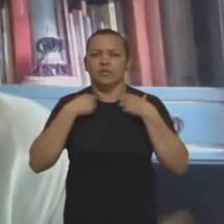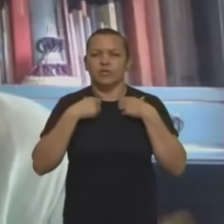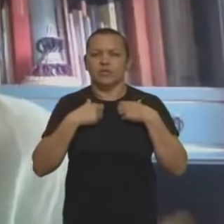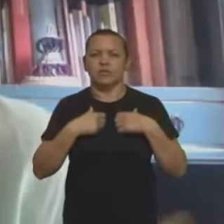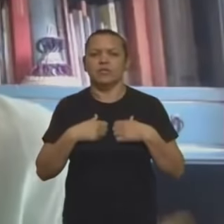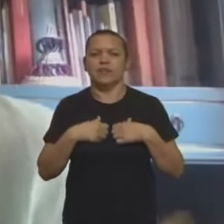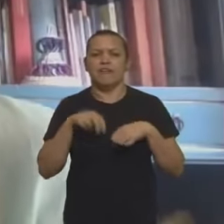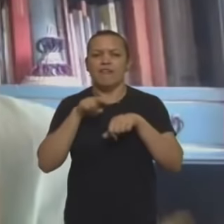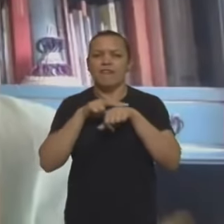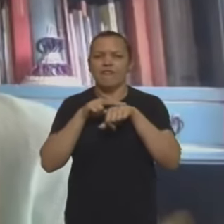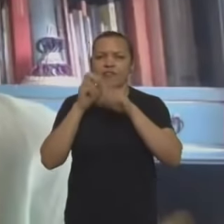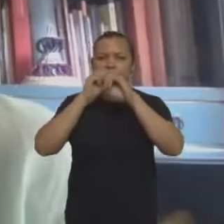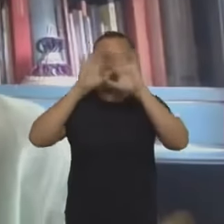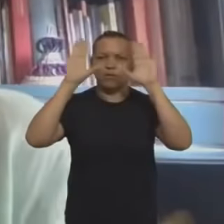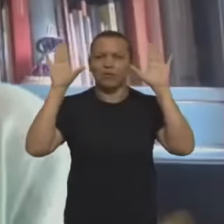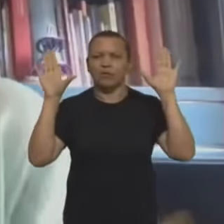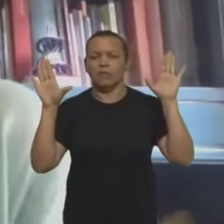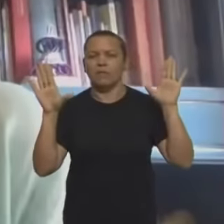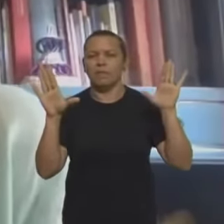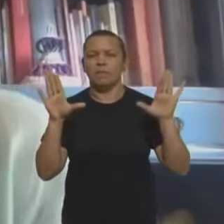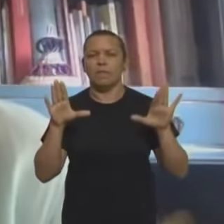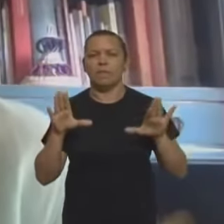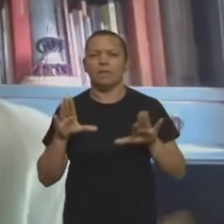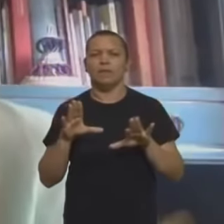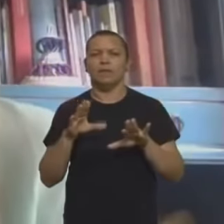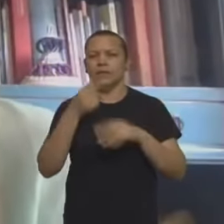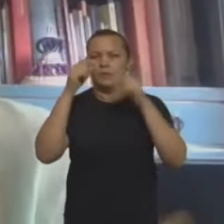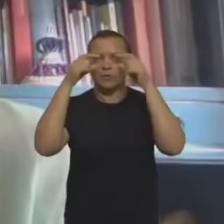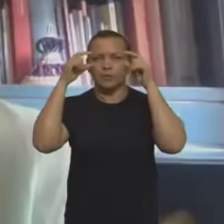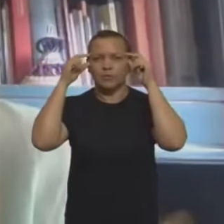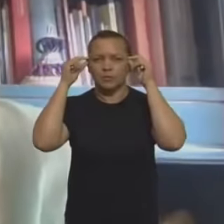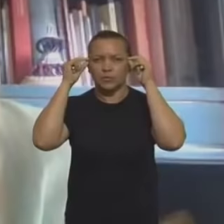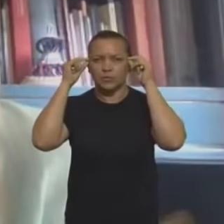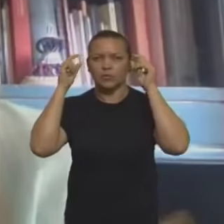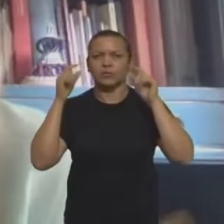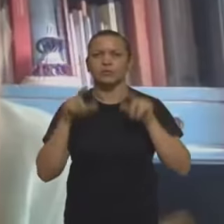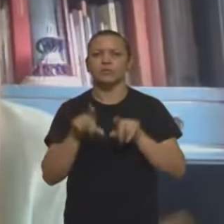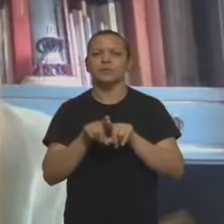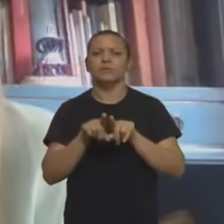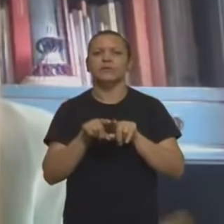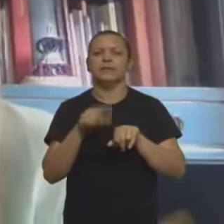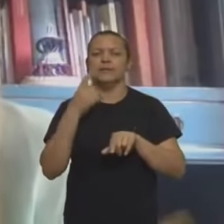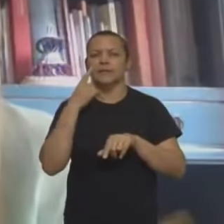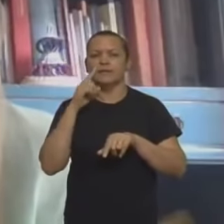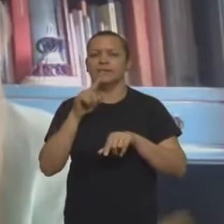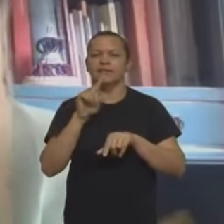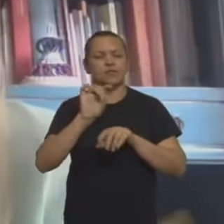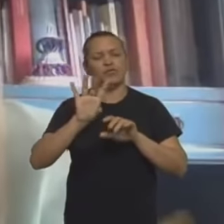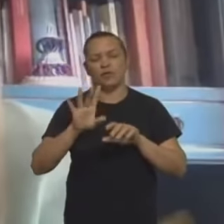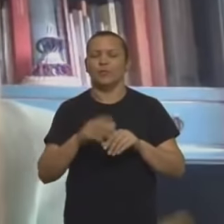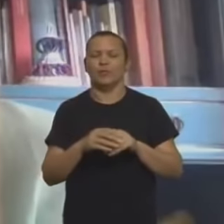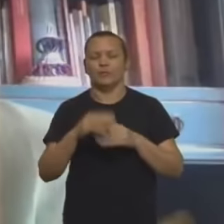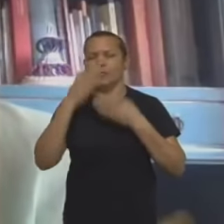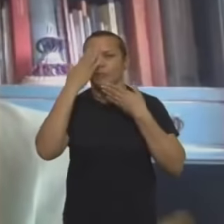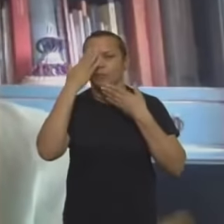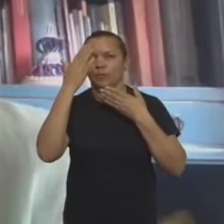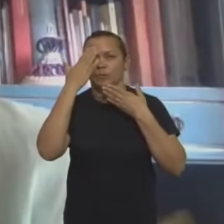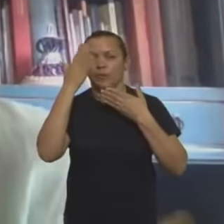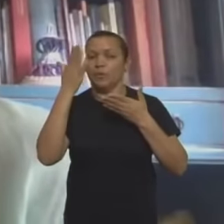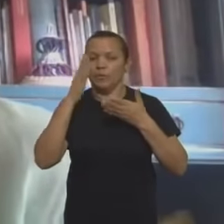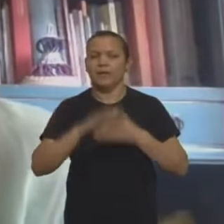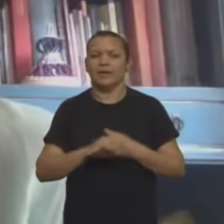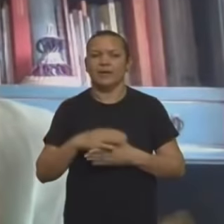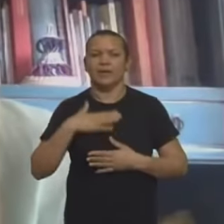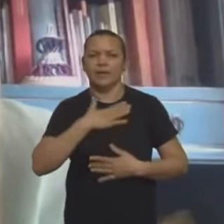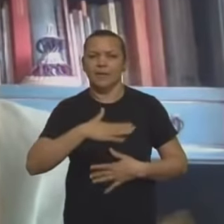roupa verde clara, uso óculos. Acho que é isso. Muito obrigada. Será um